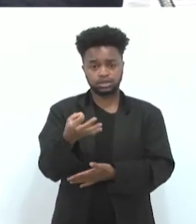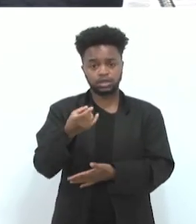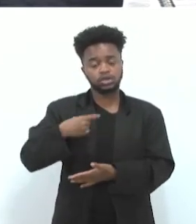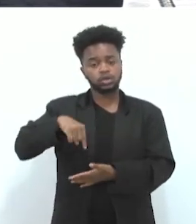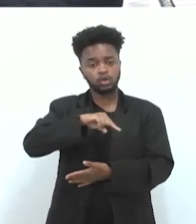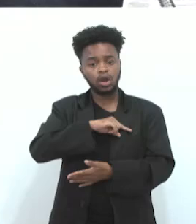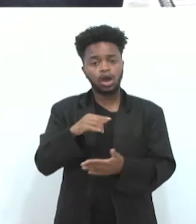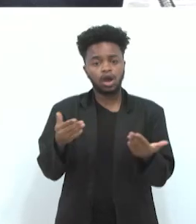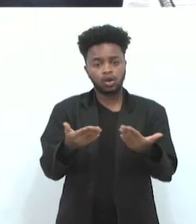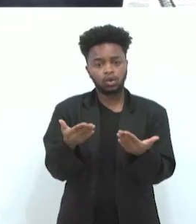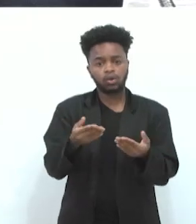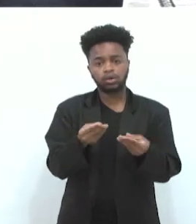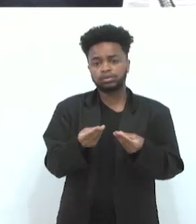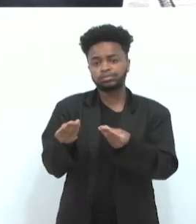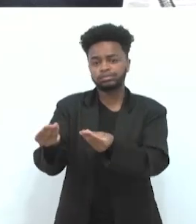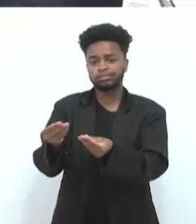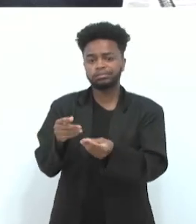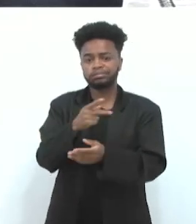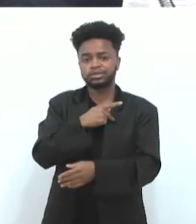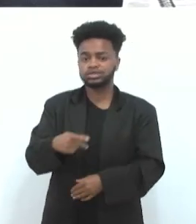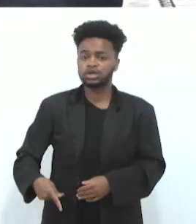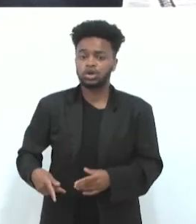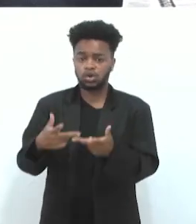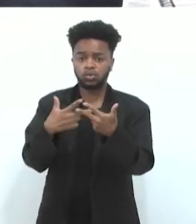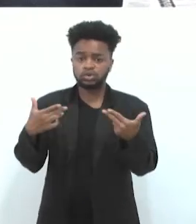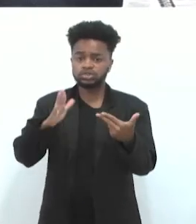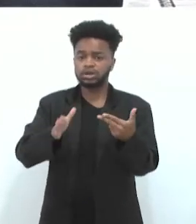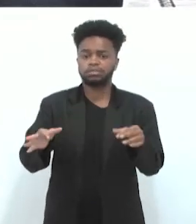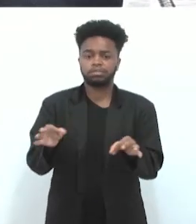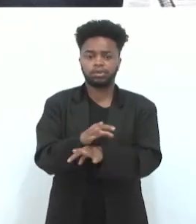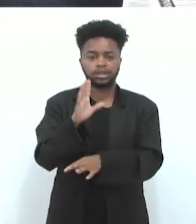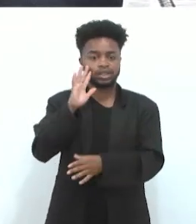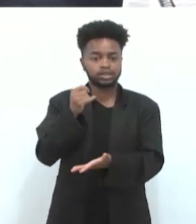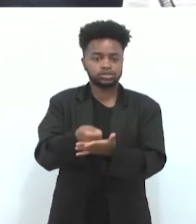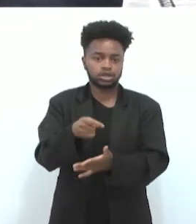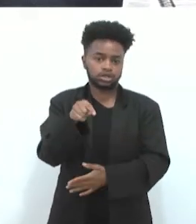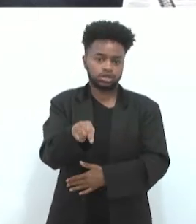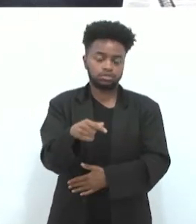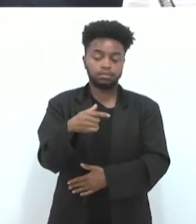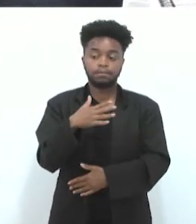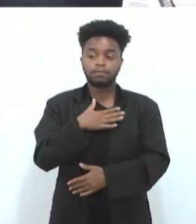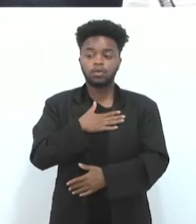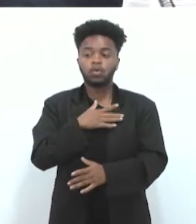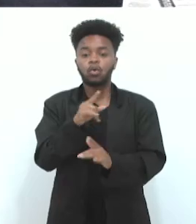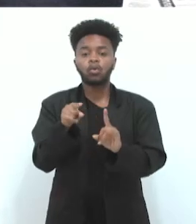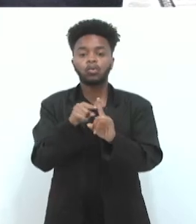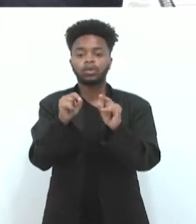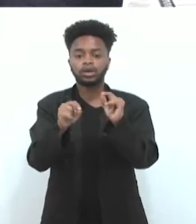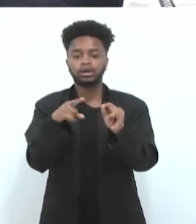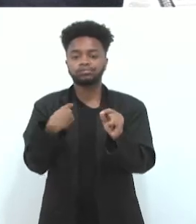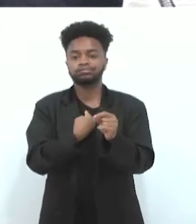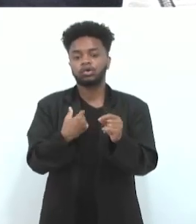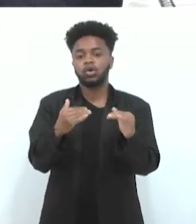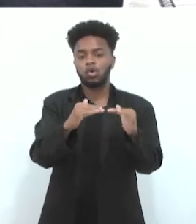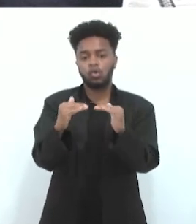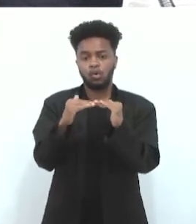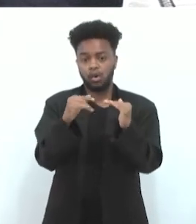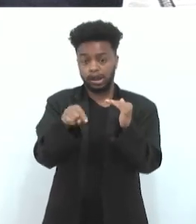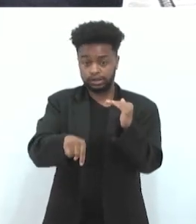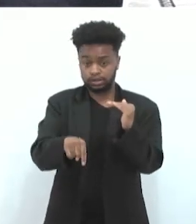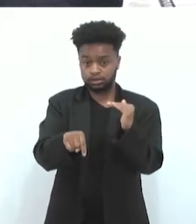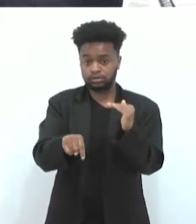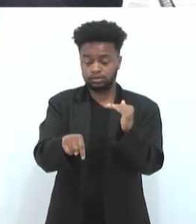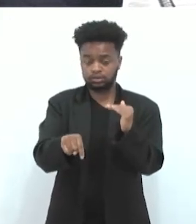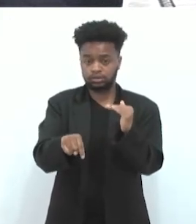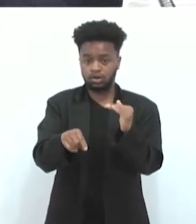antecipando e levando para o presidente algo que já vai estar deliberado aqui. Então, o que pretendo fazer é que a gente chegue num consenso, nós aqui,